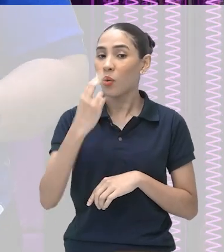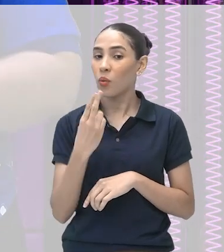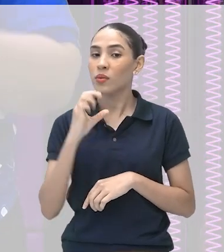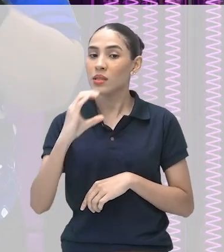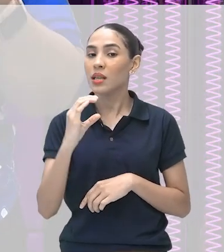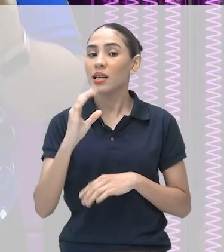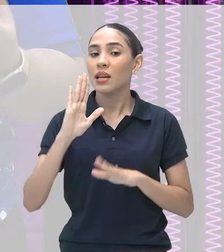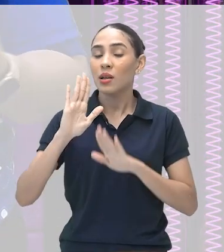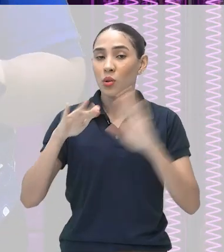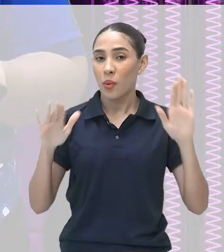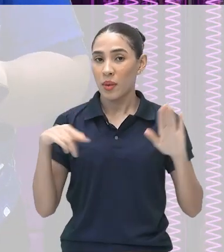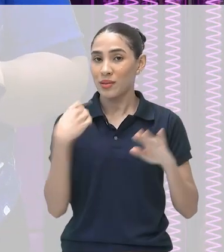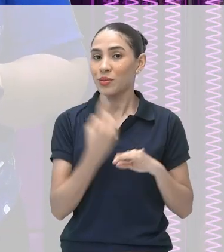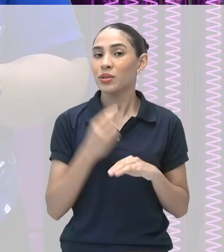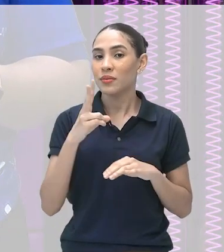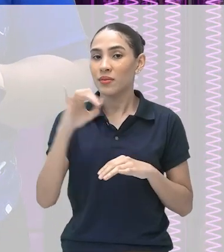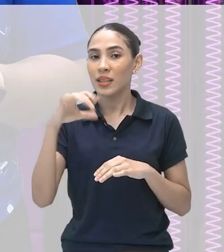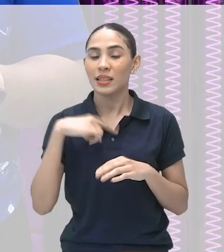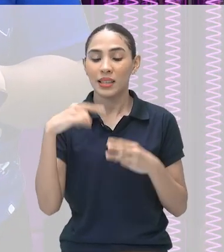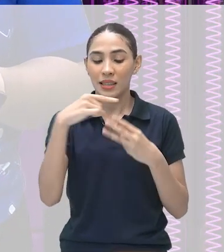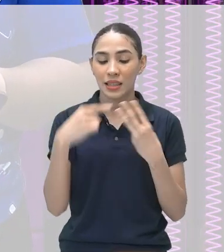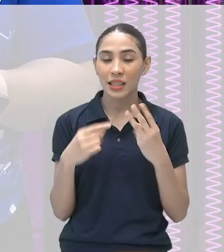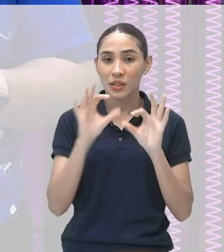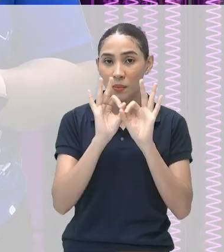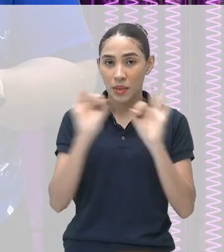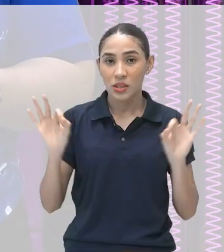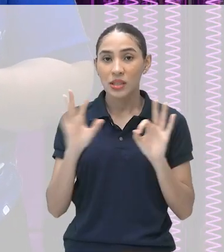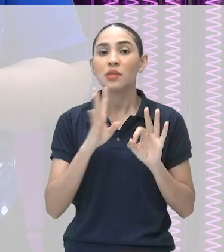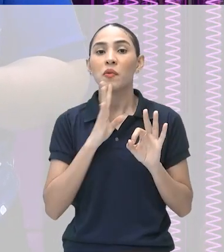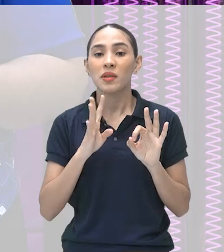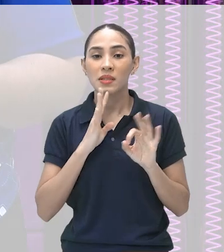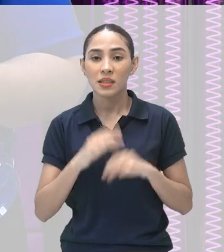Né? Normalmente, a gente vai ter 3 medidas